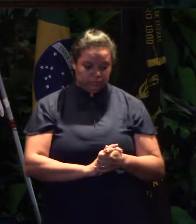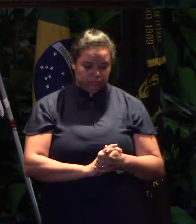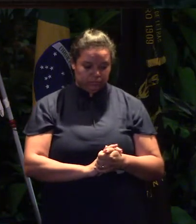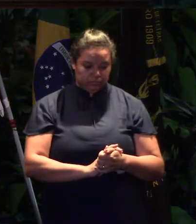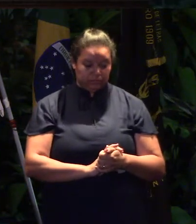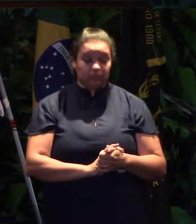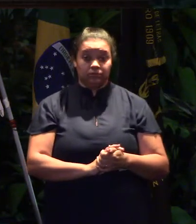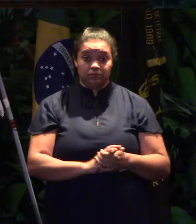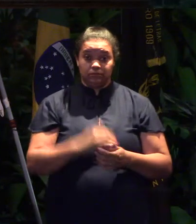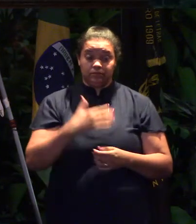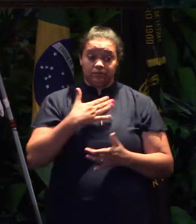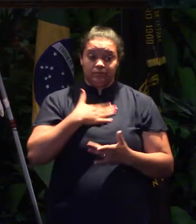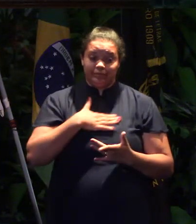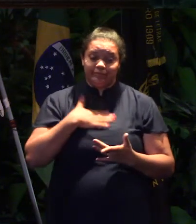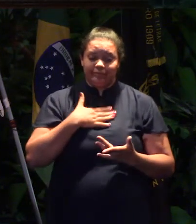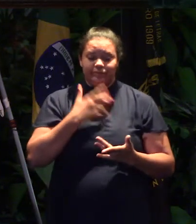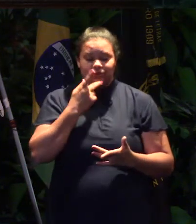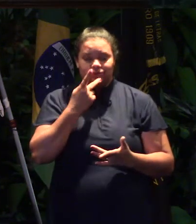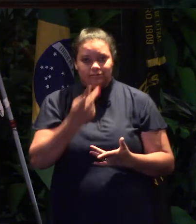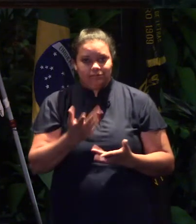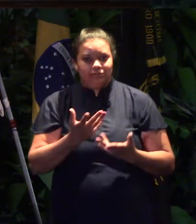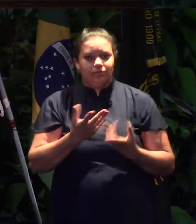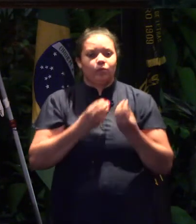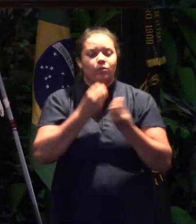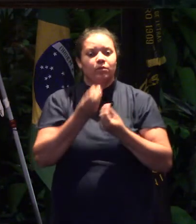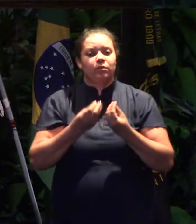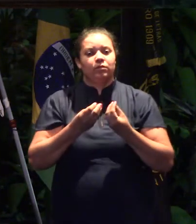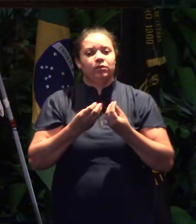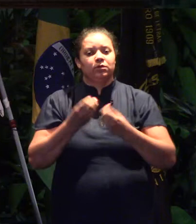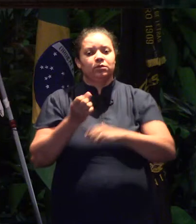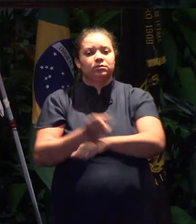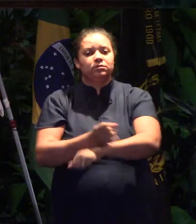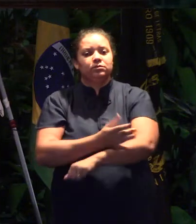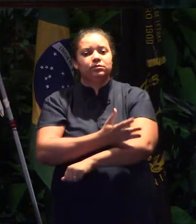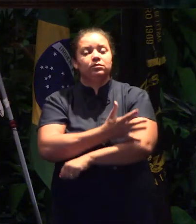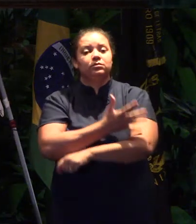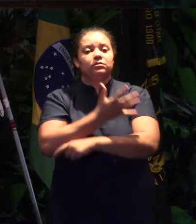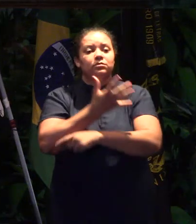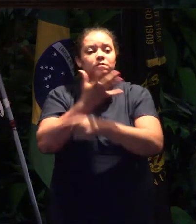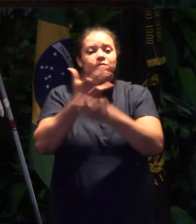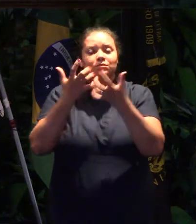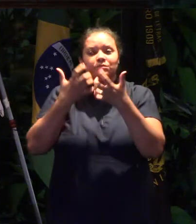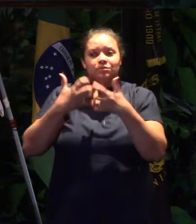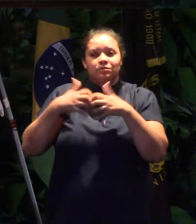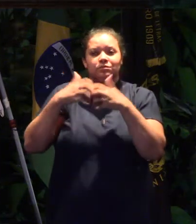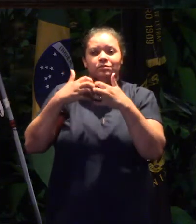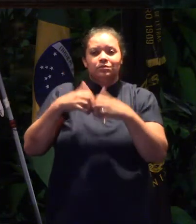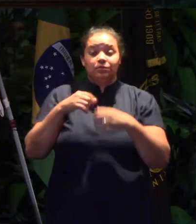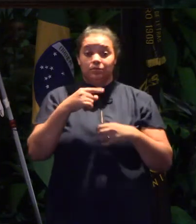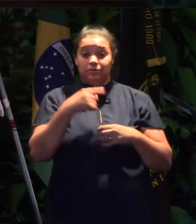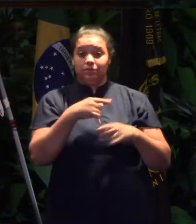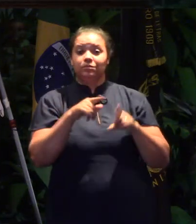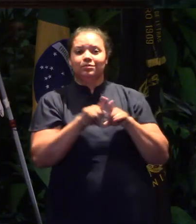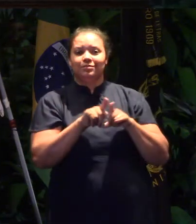colocou da emoção, né, do livro, e essa emoção que leva à reflexão e também esse humor que você menciona.